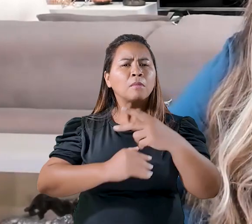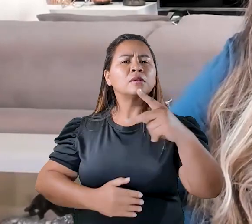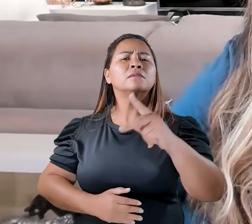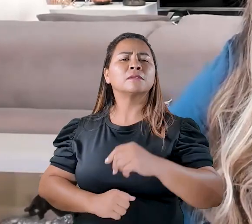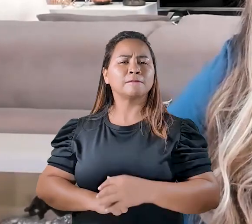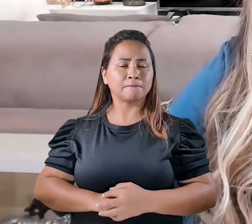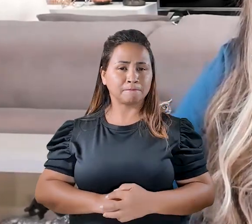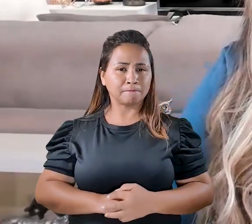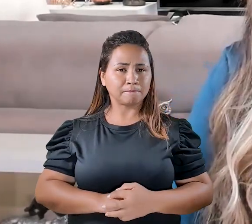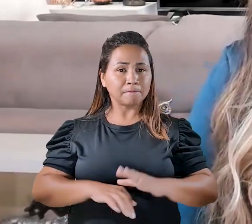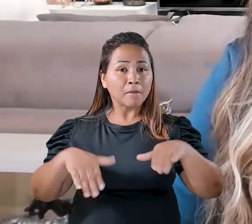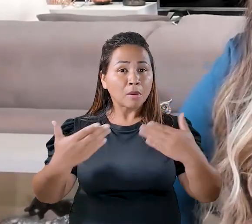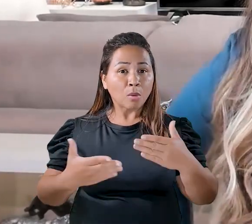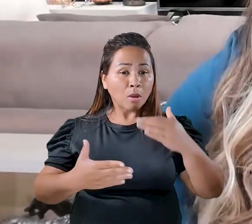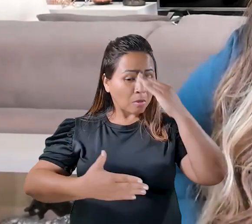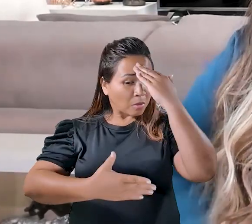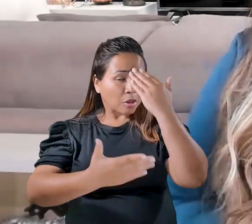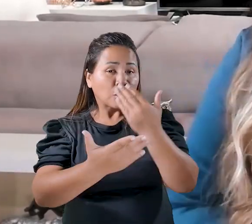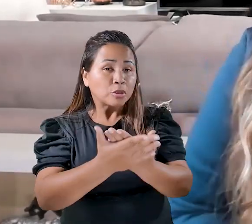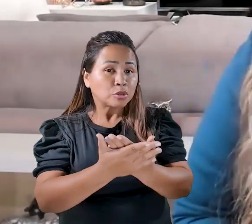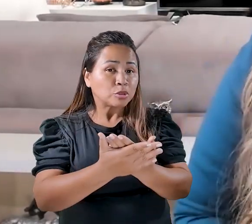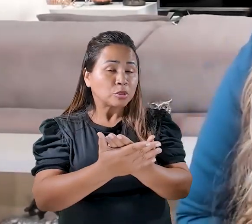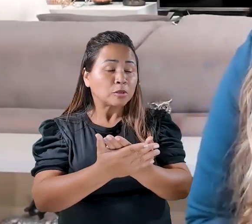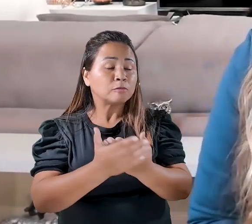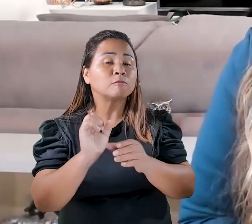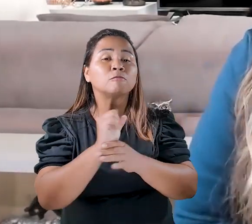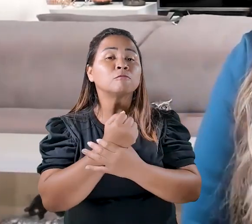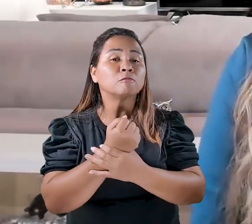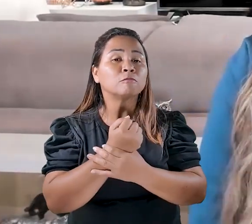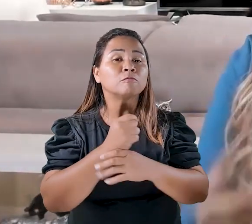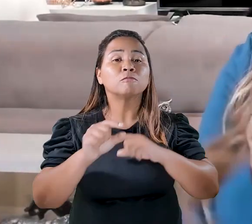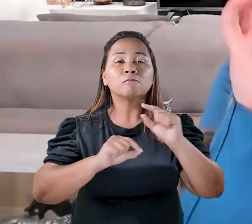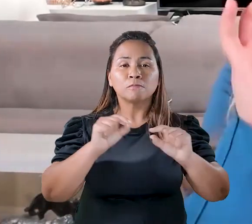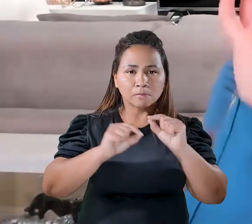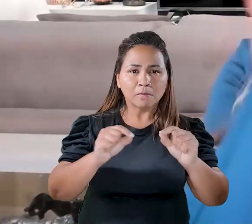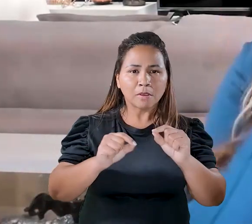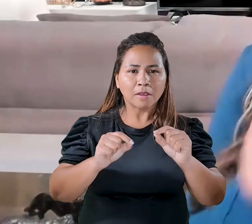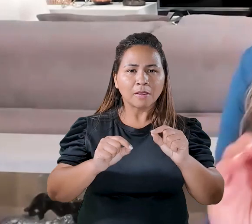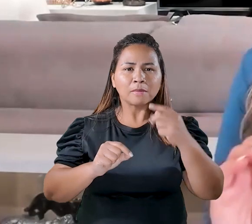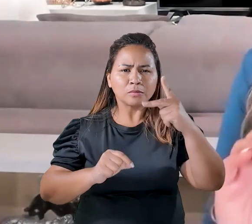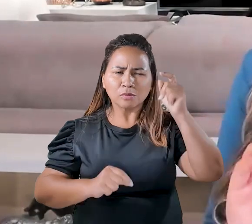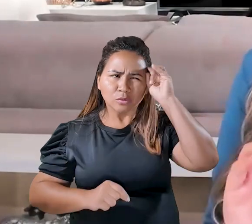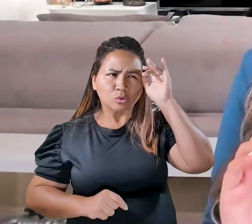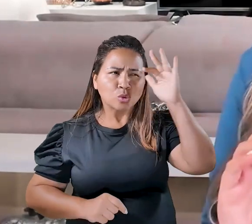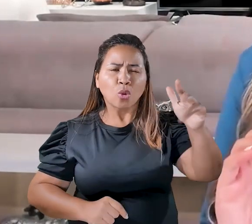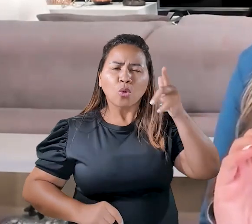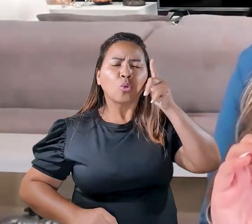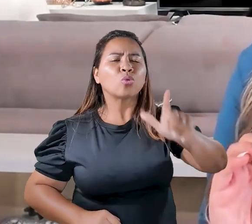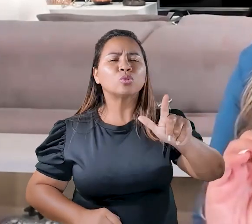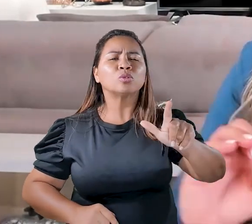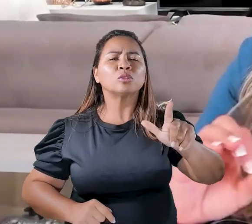a convicção e a certeza que você precisa para esse sonho se tornar realidade?